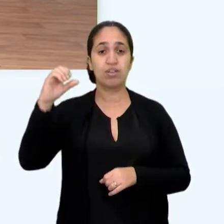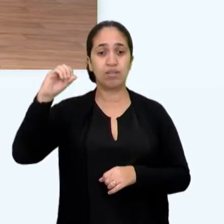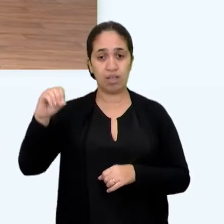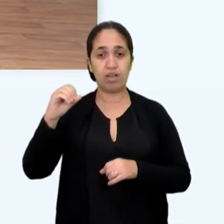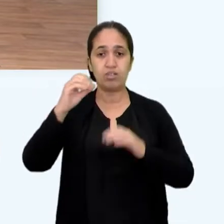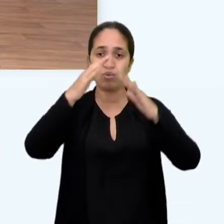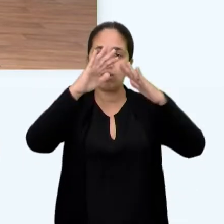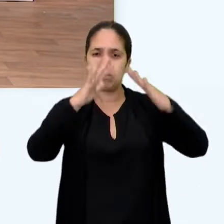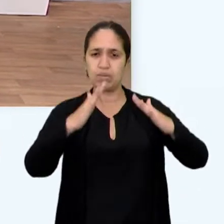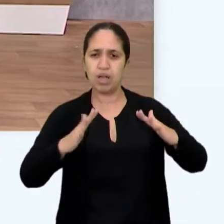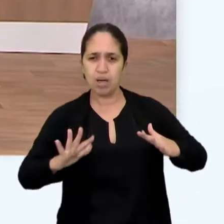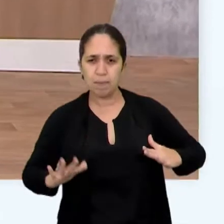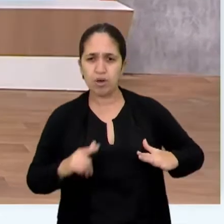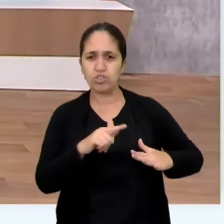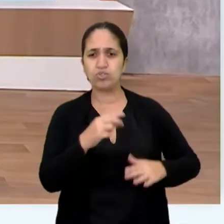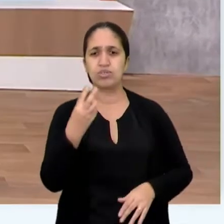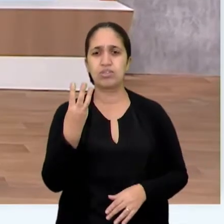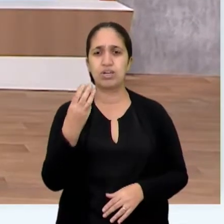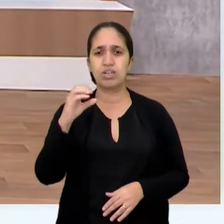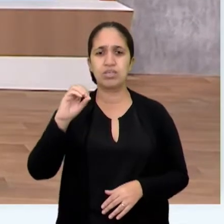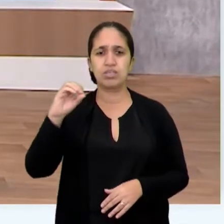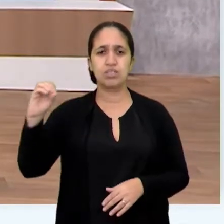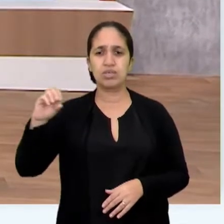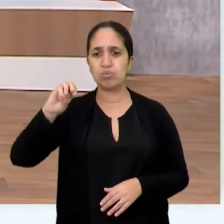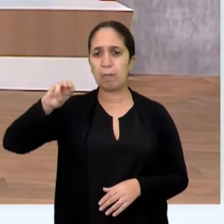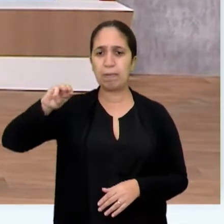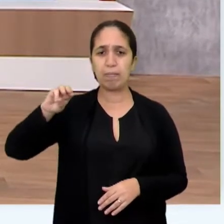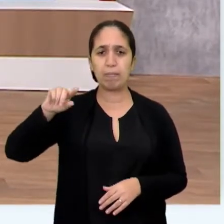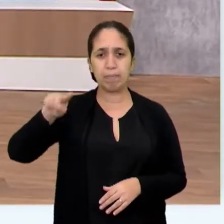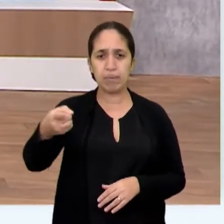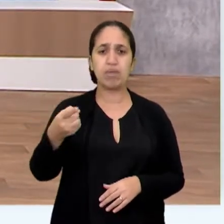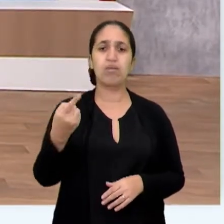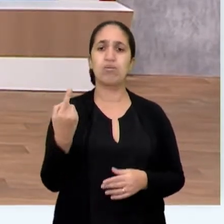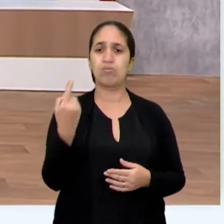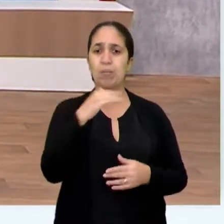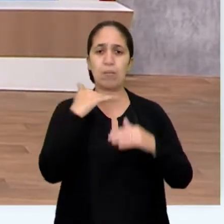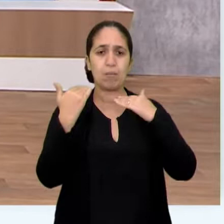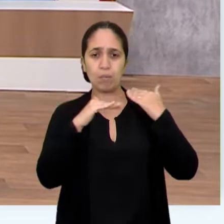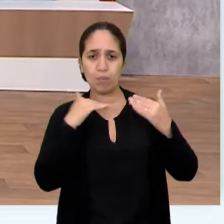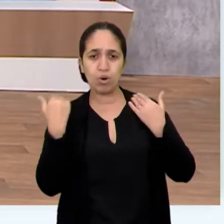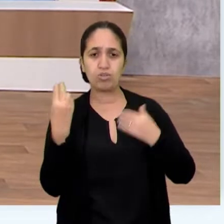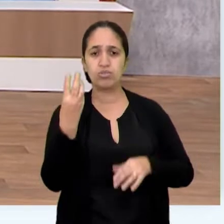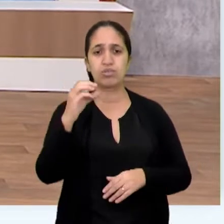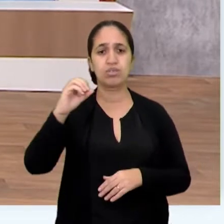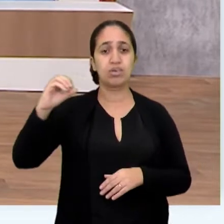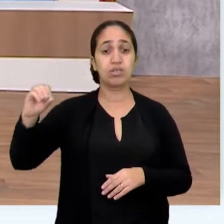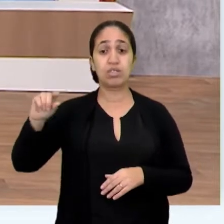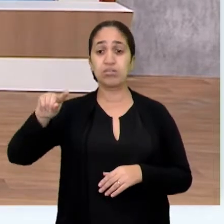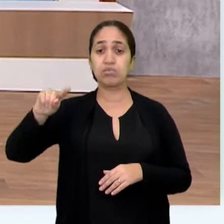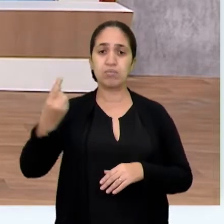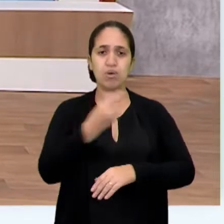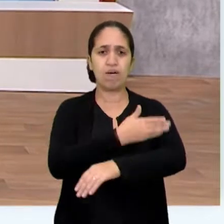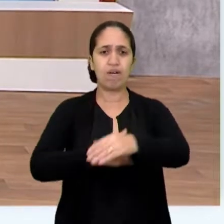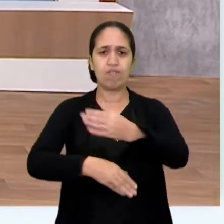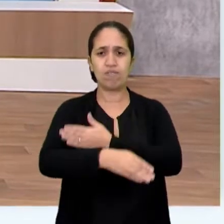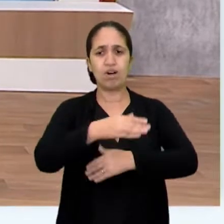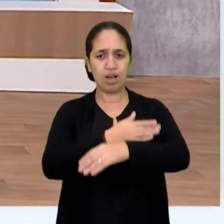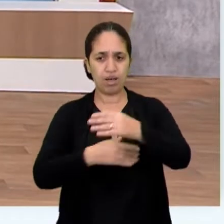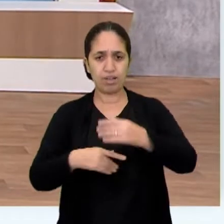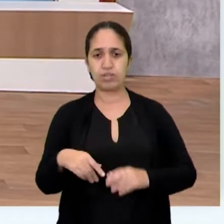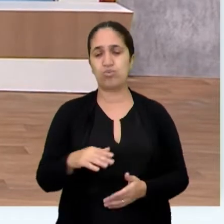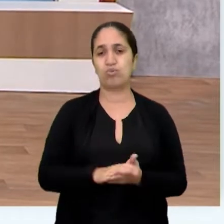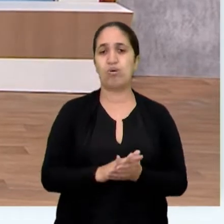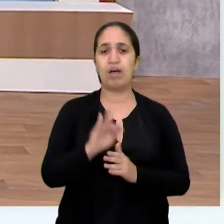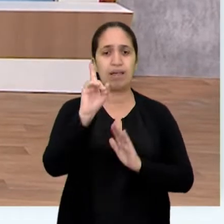cerca de 300 mil mortos e outros 300 mil feridos. Uma década depois, o país, que já era um dos